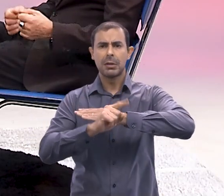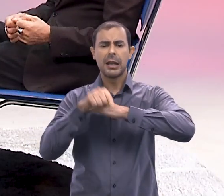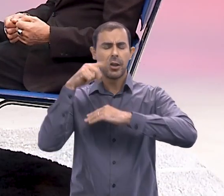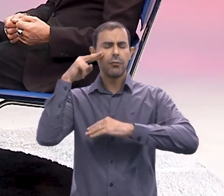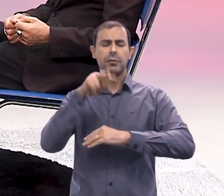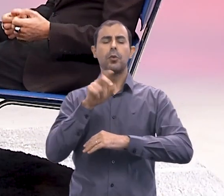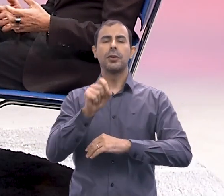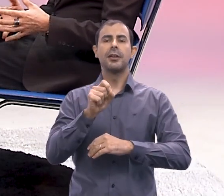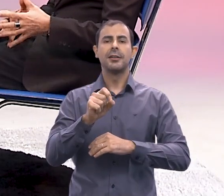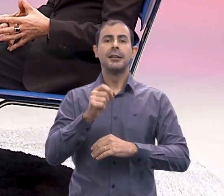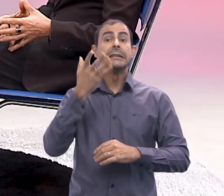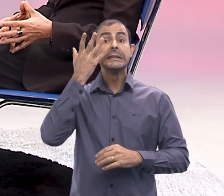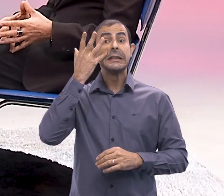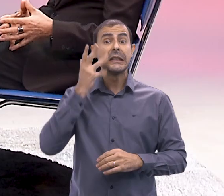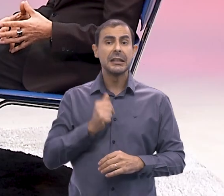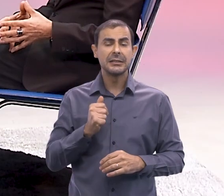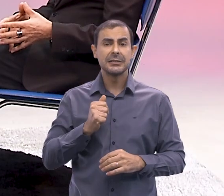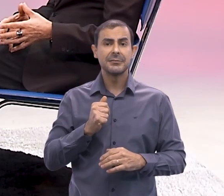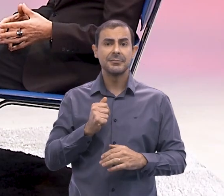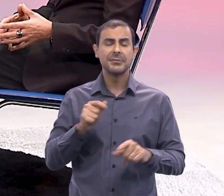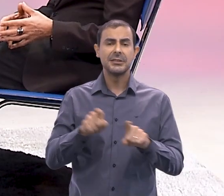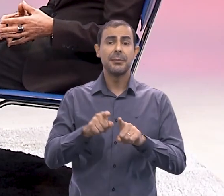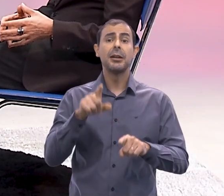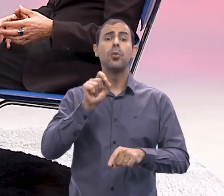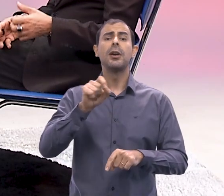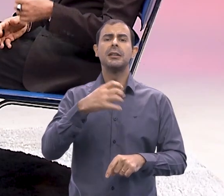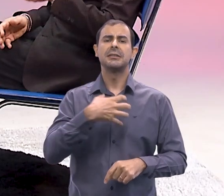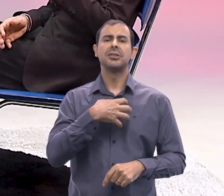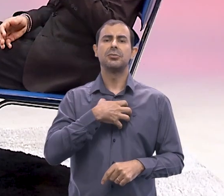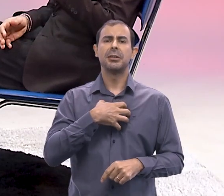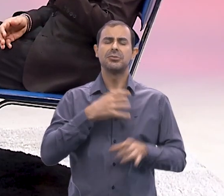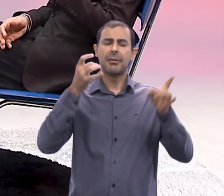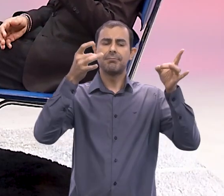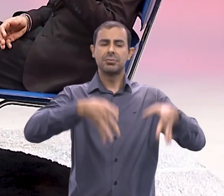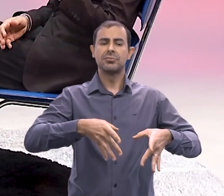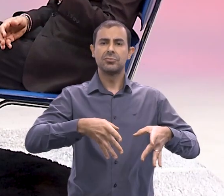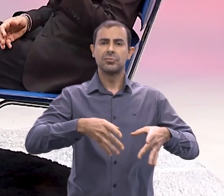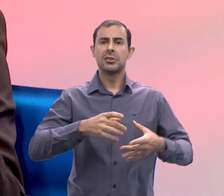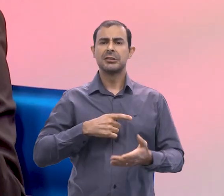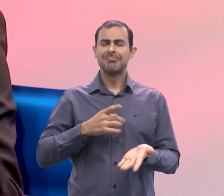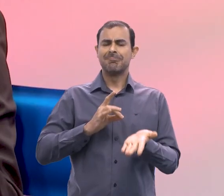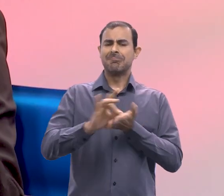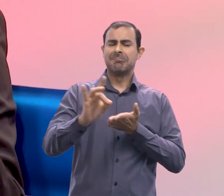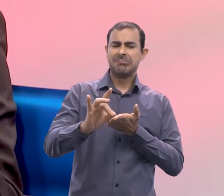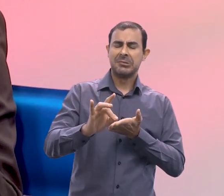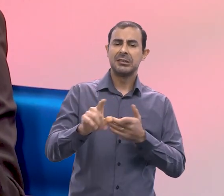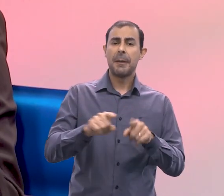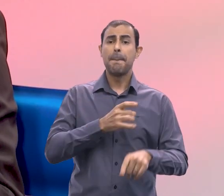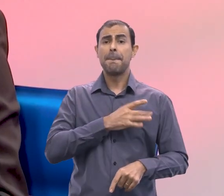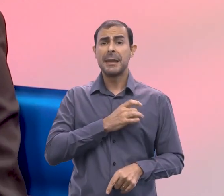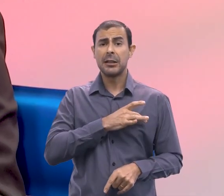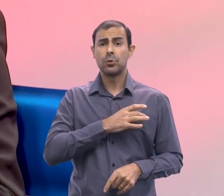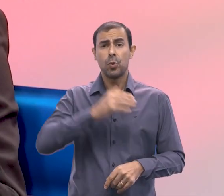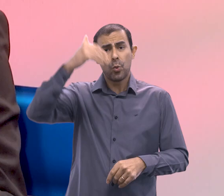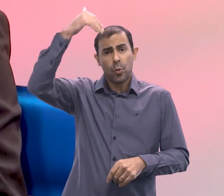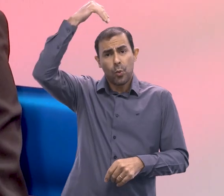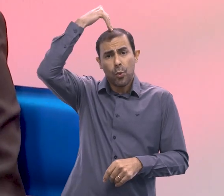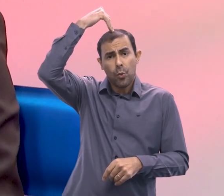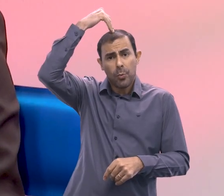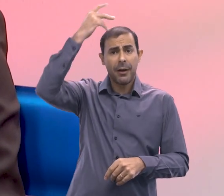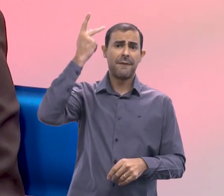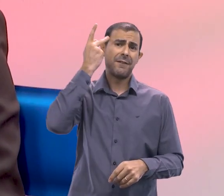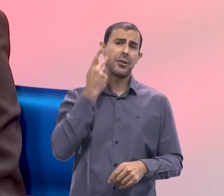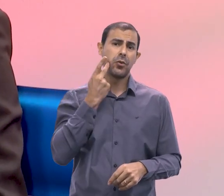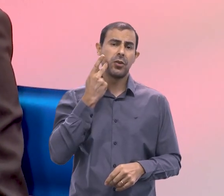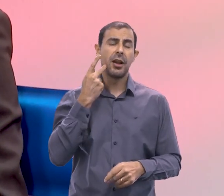meu consultório? Eu tenho atendido muitas crianças que estão com sentimento de abandono, rejeição, medo, culpa e vergonha dos